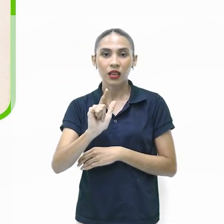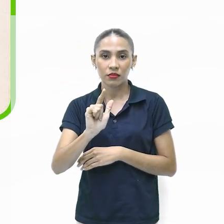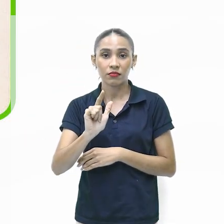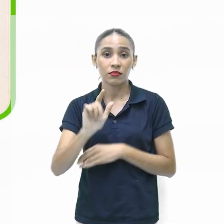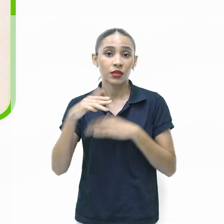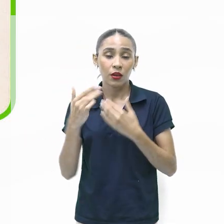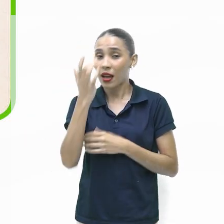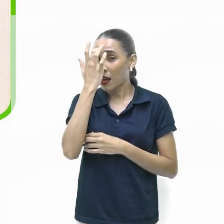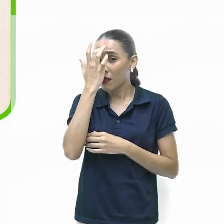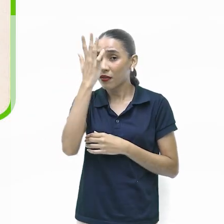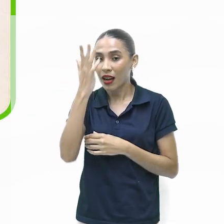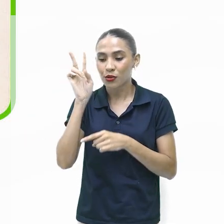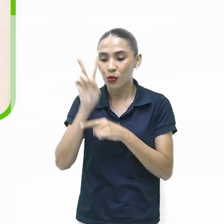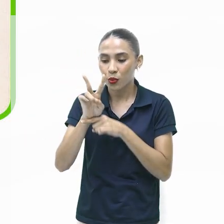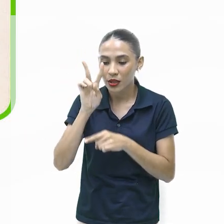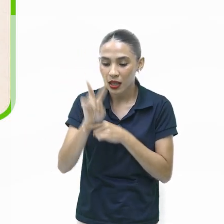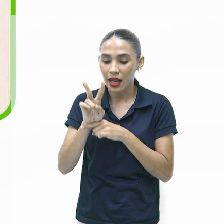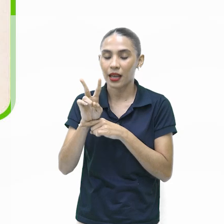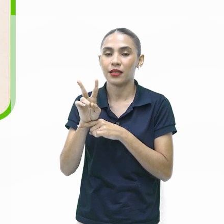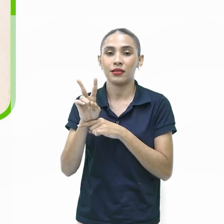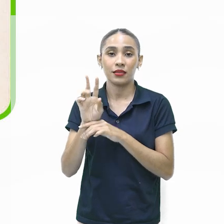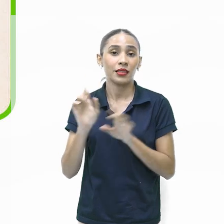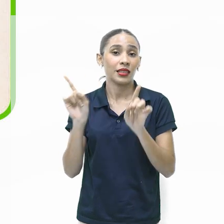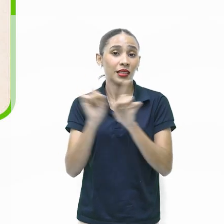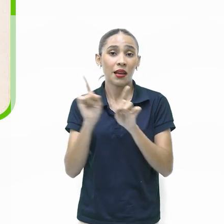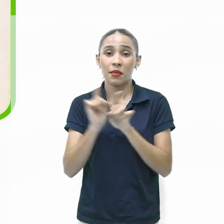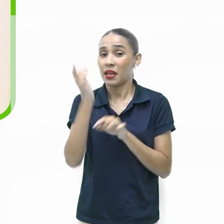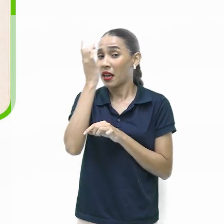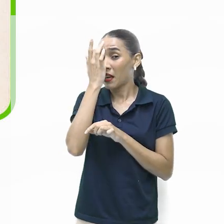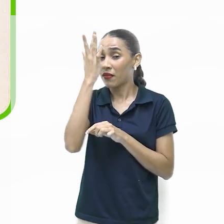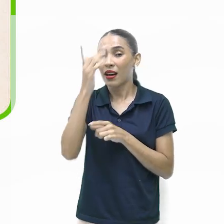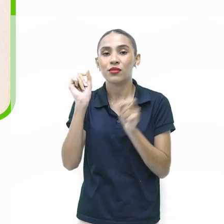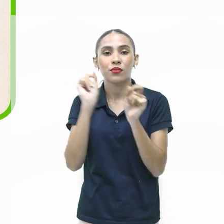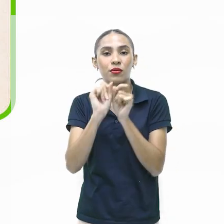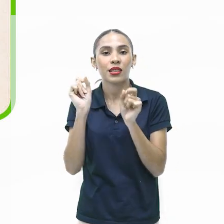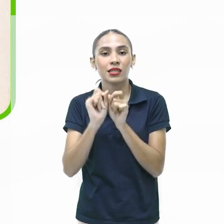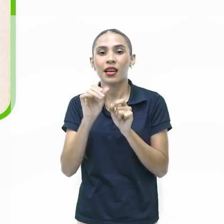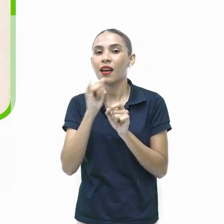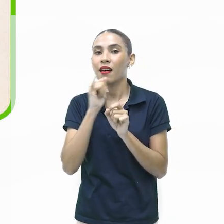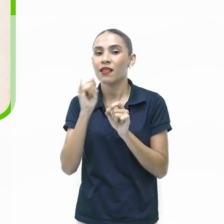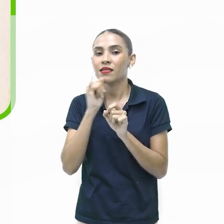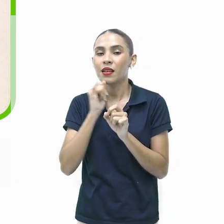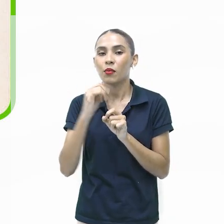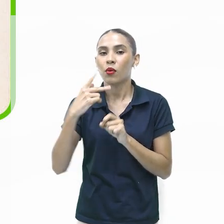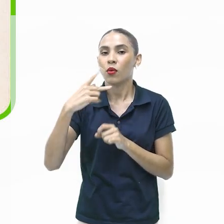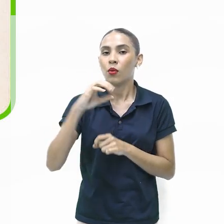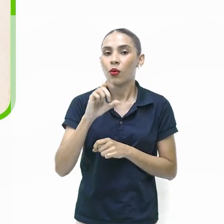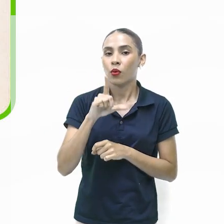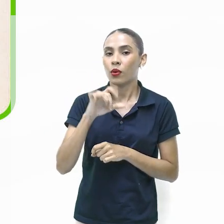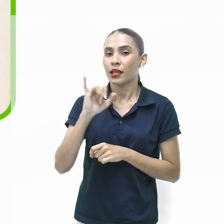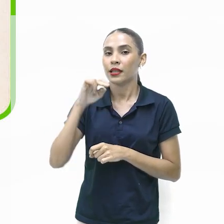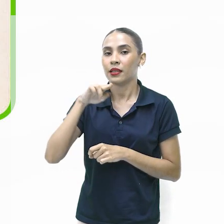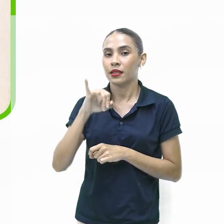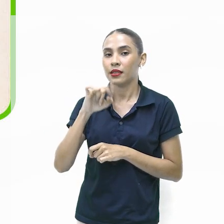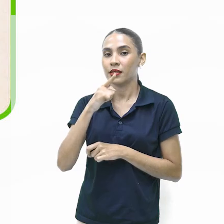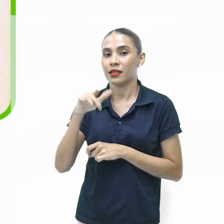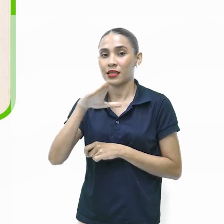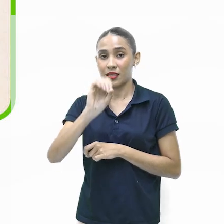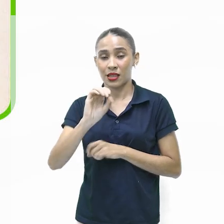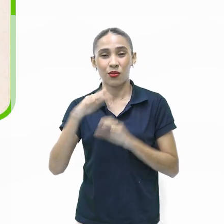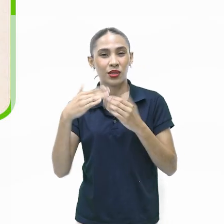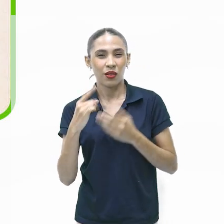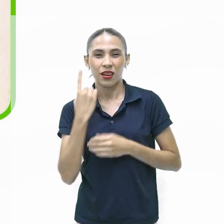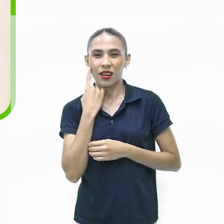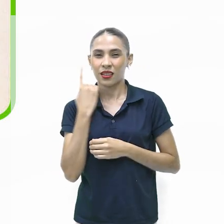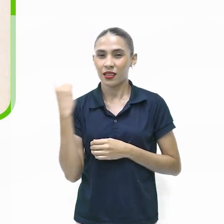de ser cultivada, uma planta fácil de ser cultivada. É fácil também de realizar a polinização artificial, né?